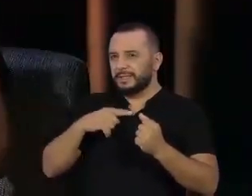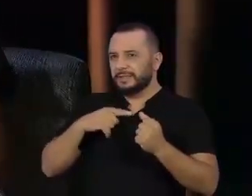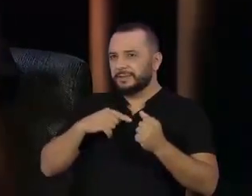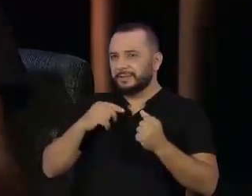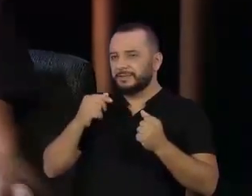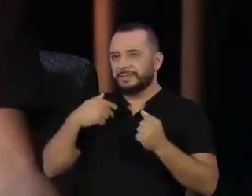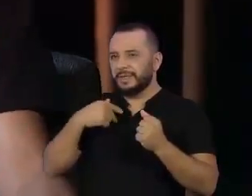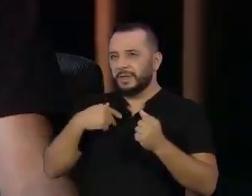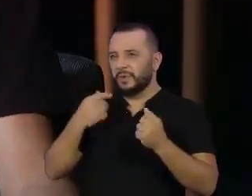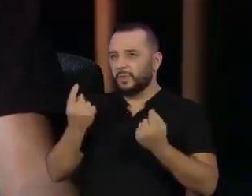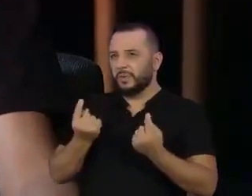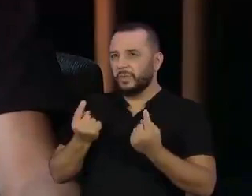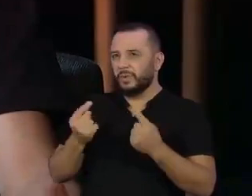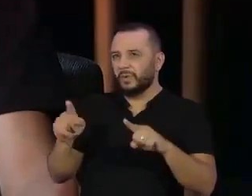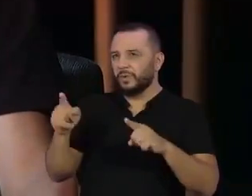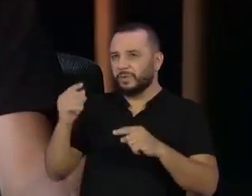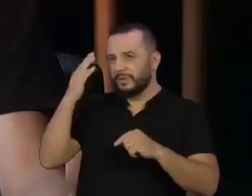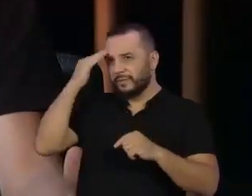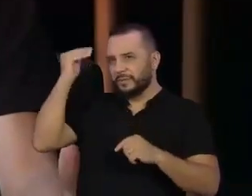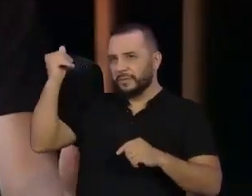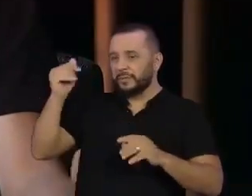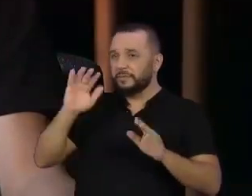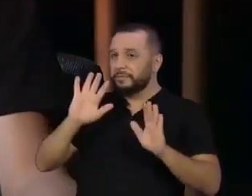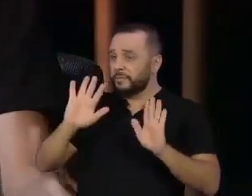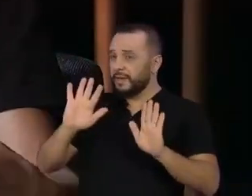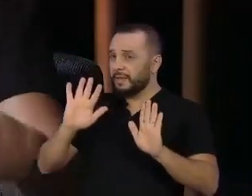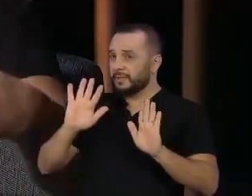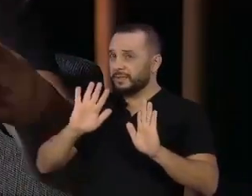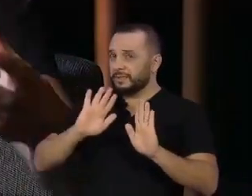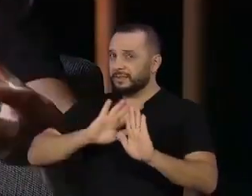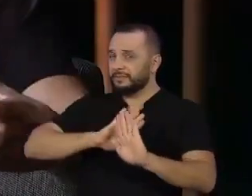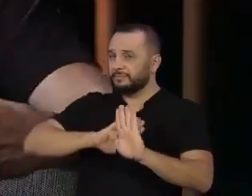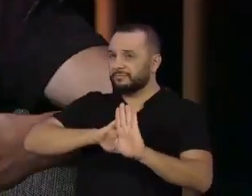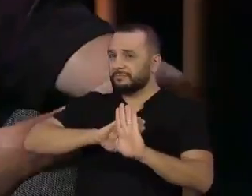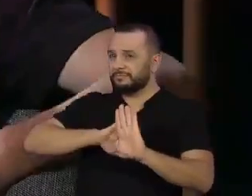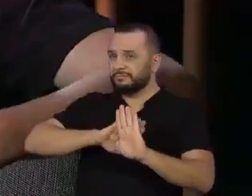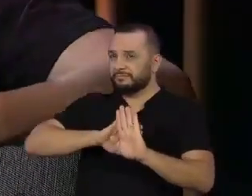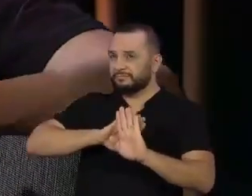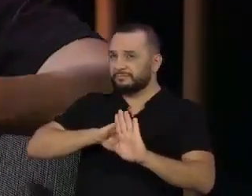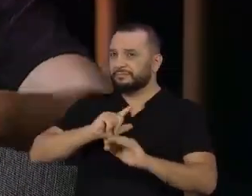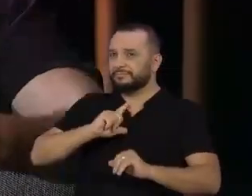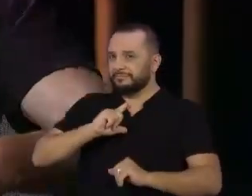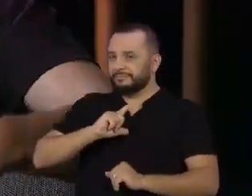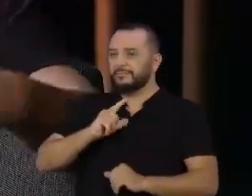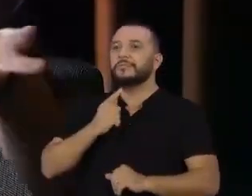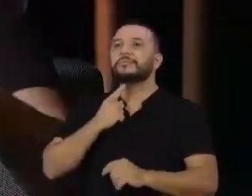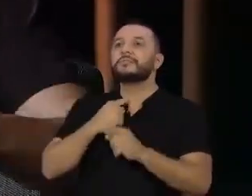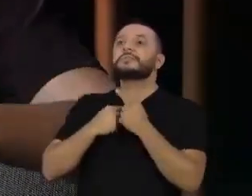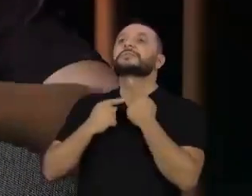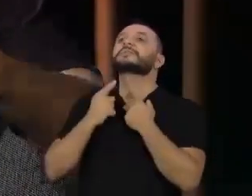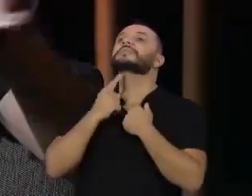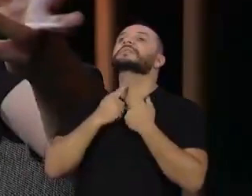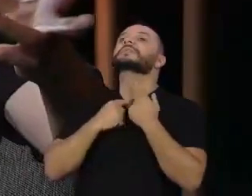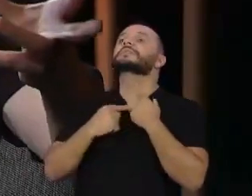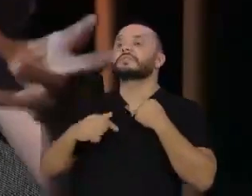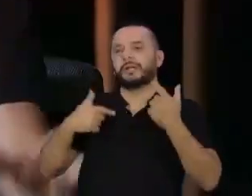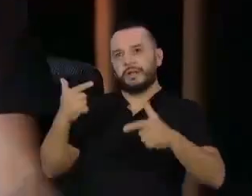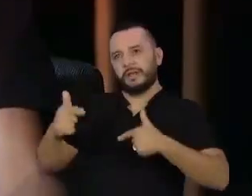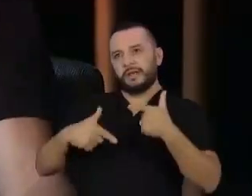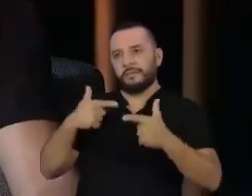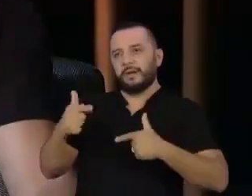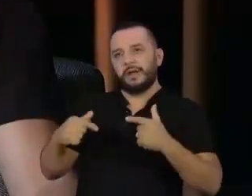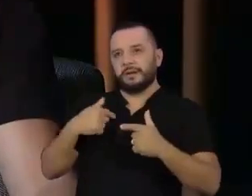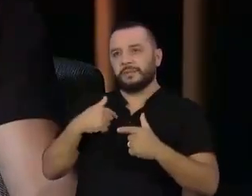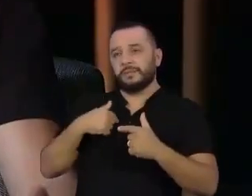e-mail antes celebridade mas existe ali uma vontade a gente trabalha para